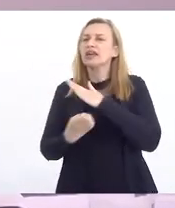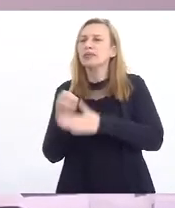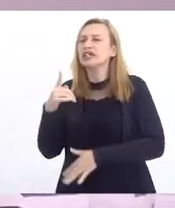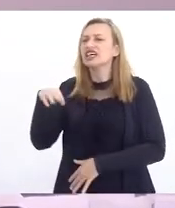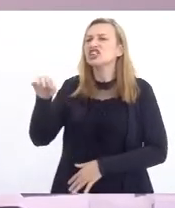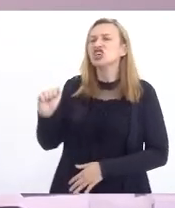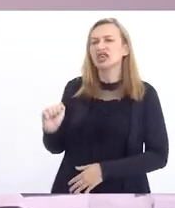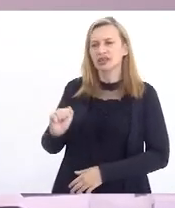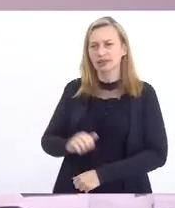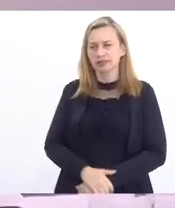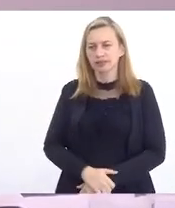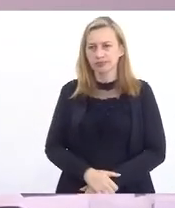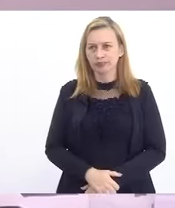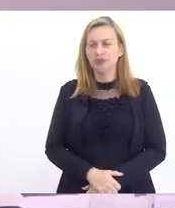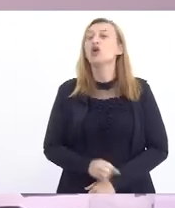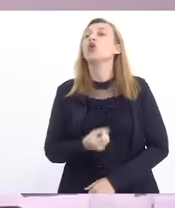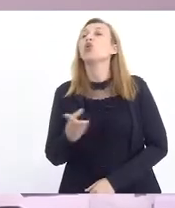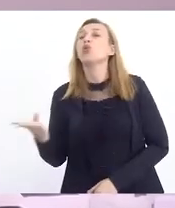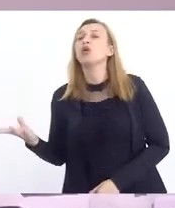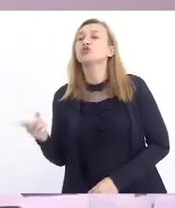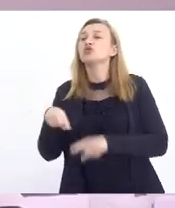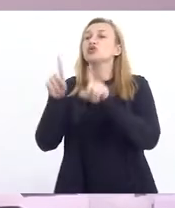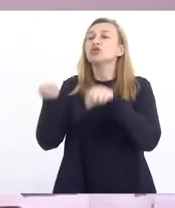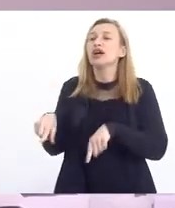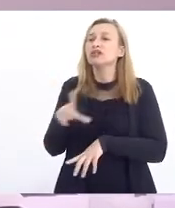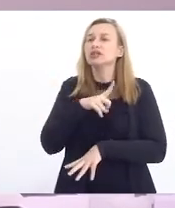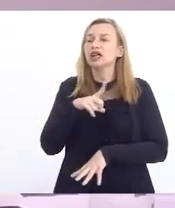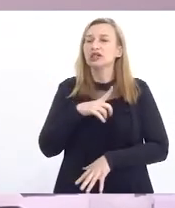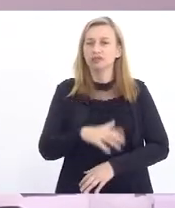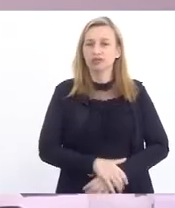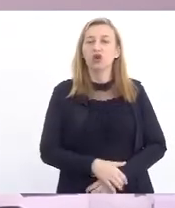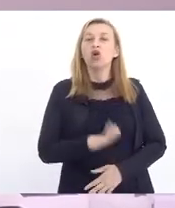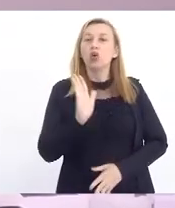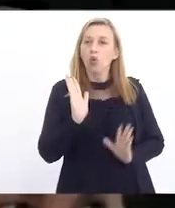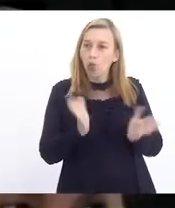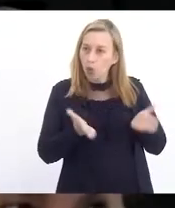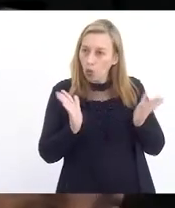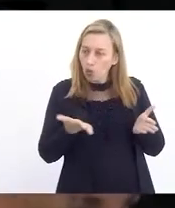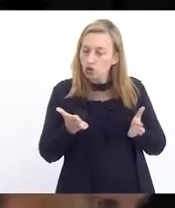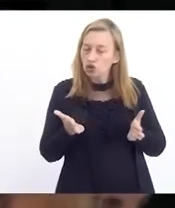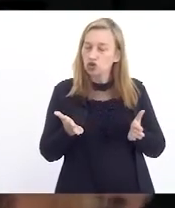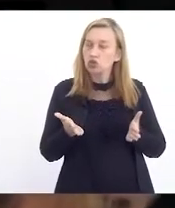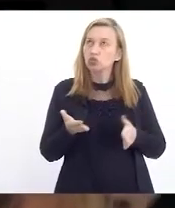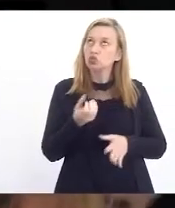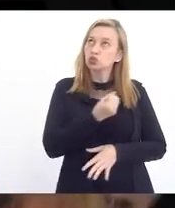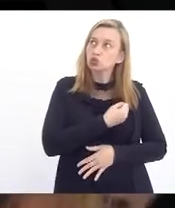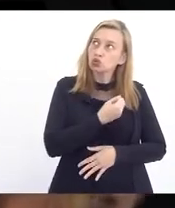Genersa. Quantos funcionários hoje nós temos o quadro hoje ele se encontra em